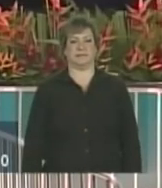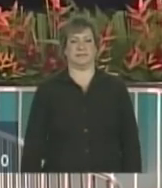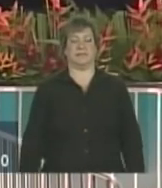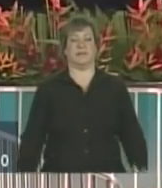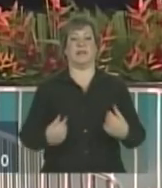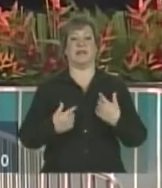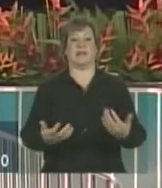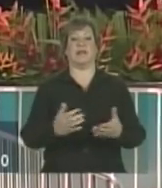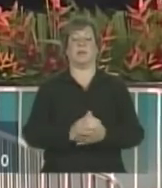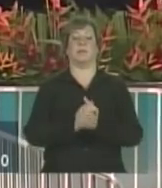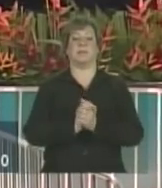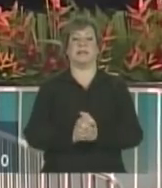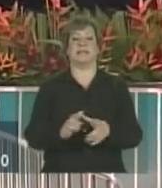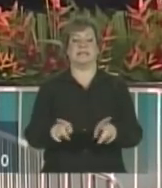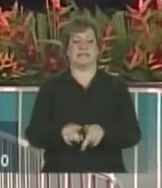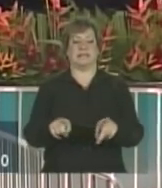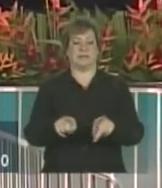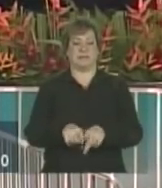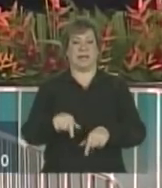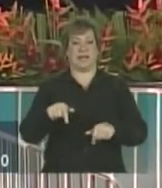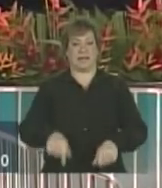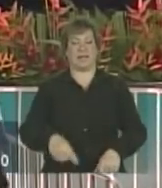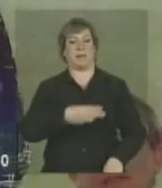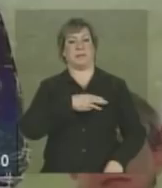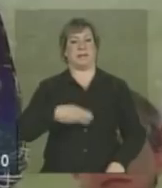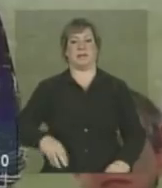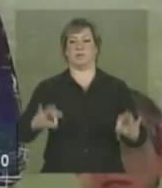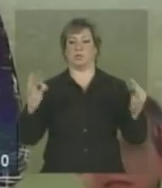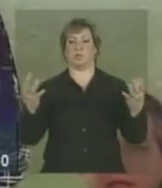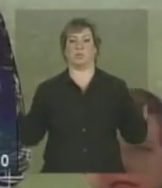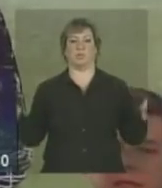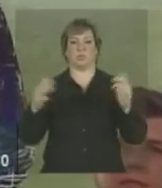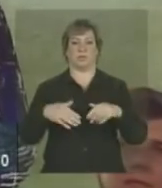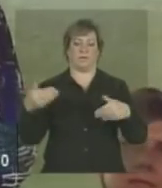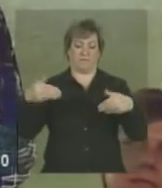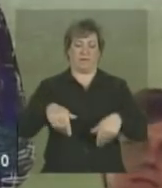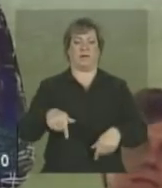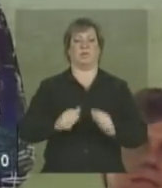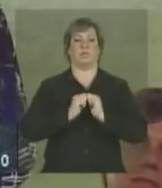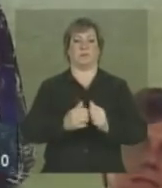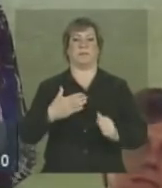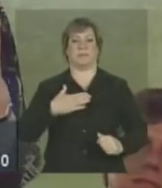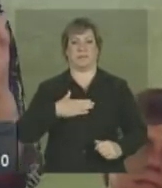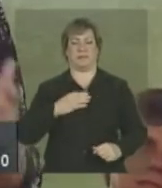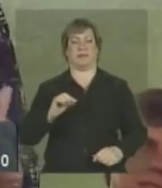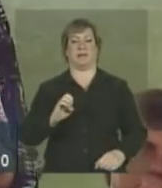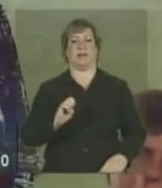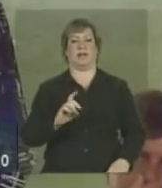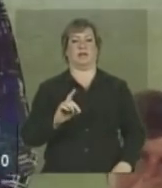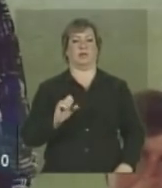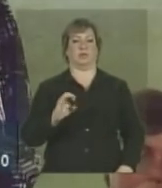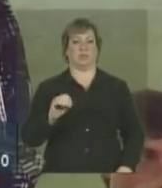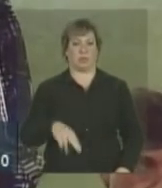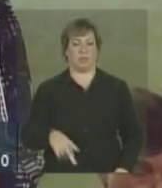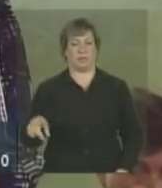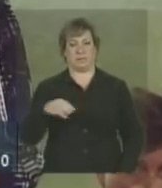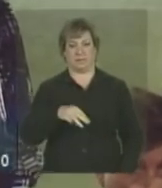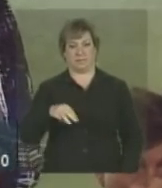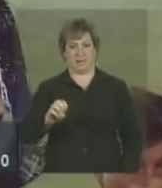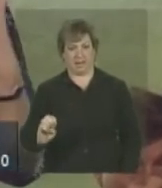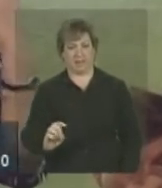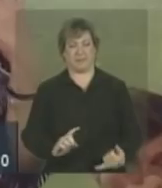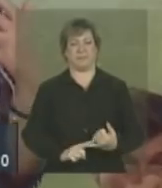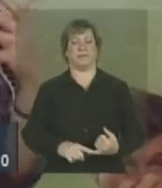Queria cumprimentar também aqui os ministros que estão me acompanhando. O ministro Edson Lobão, de Minas e